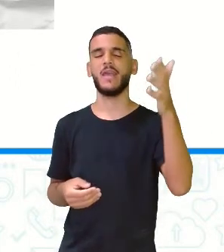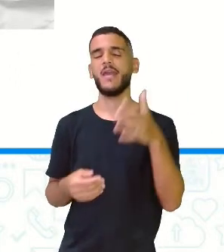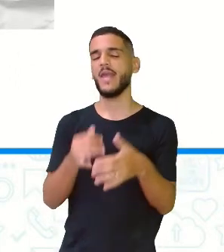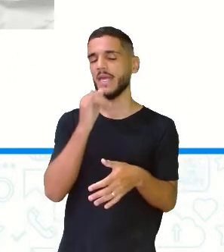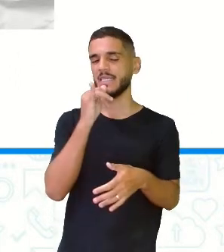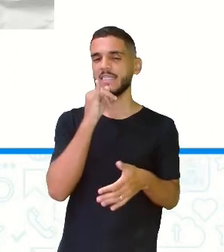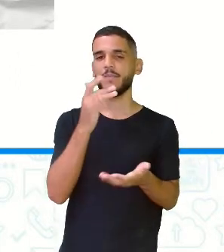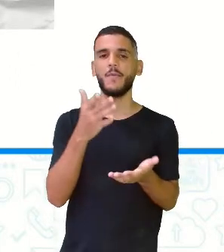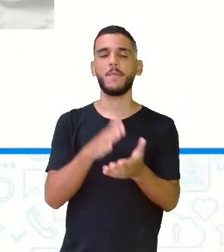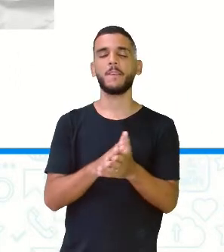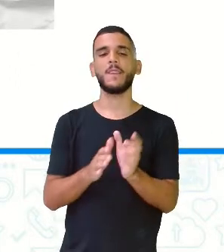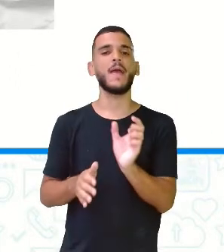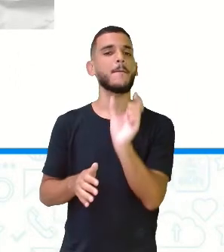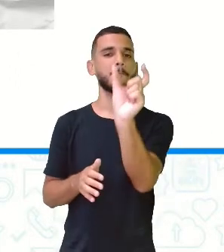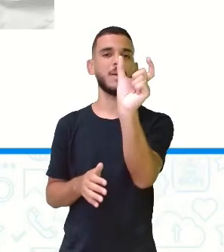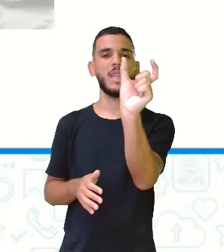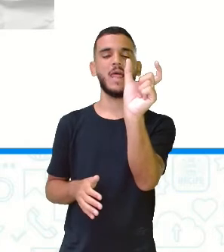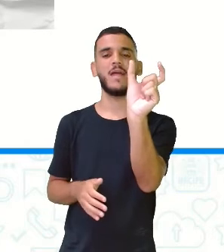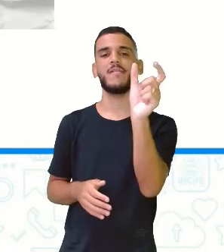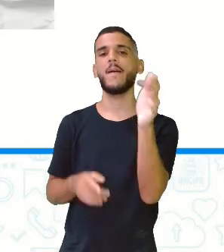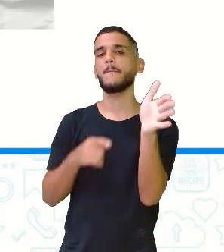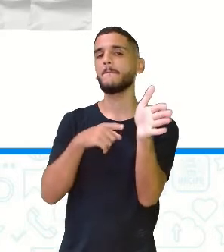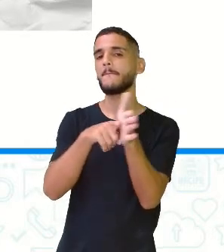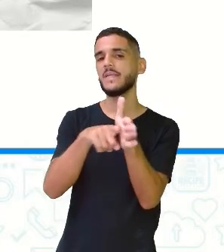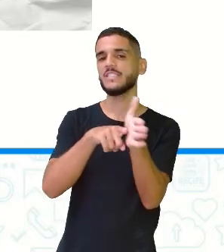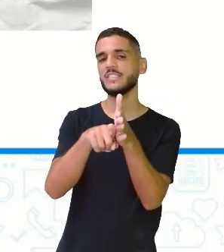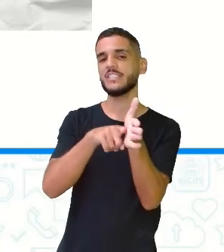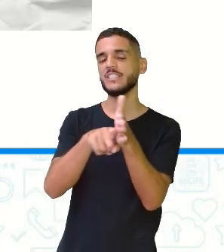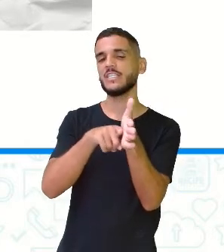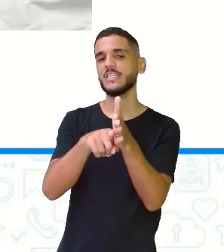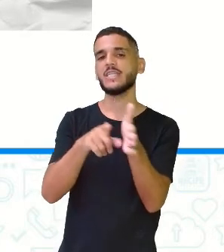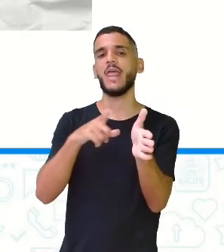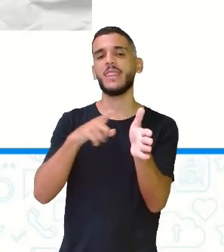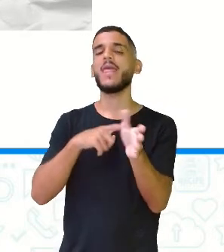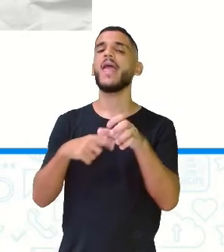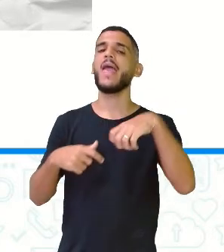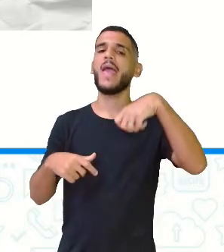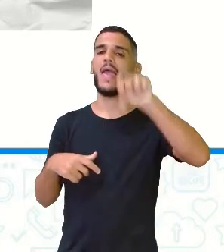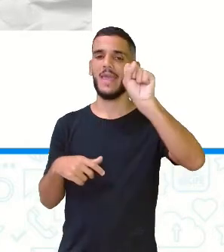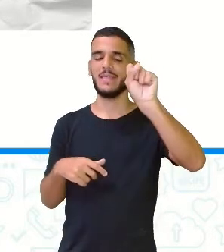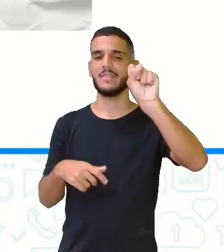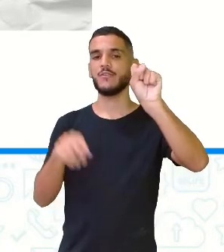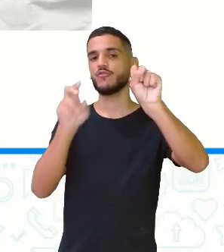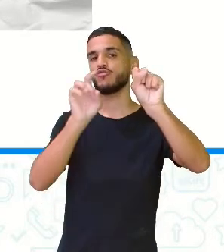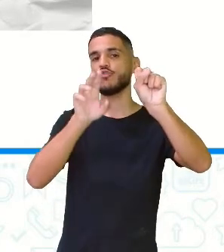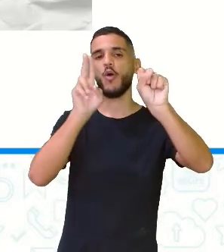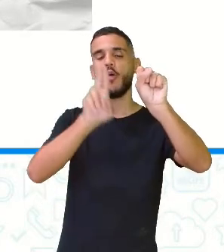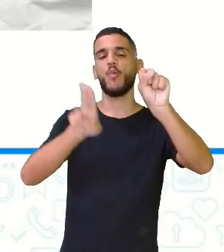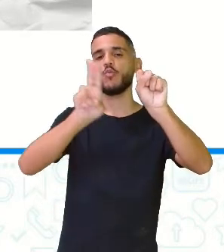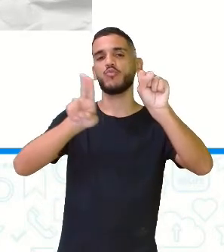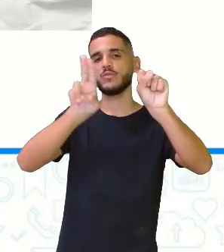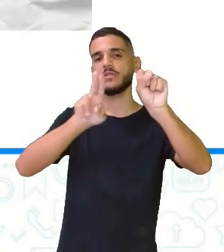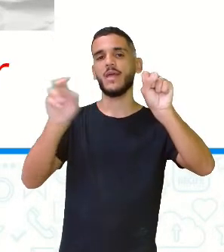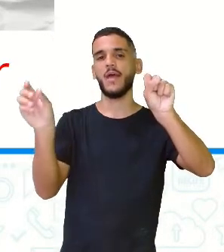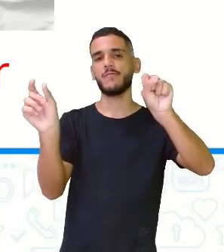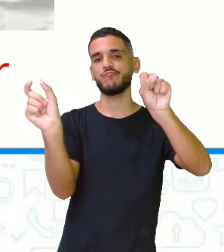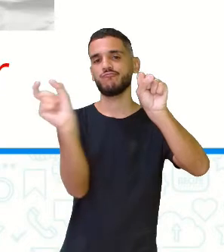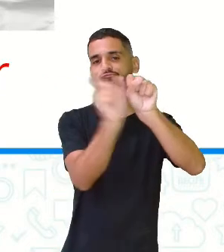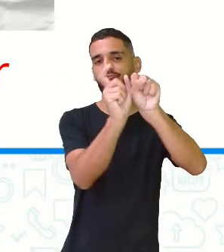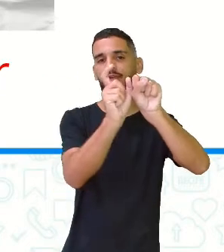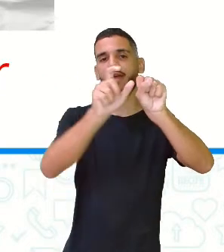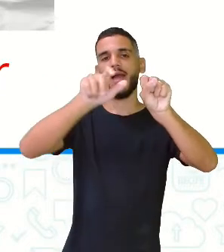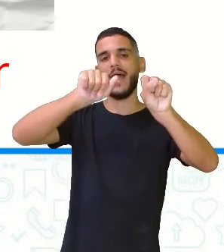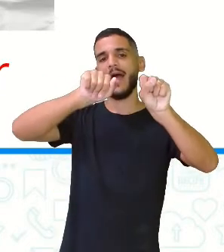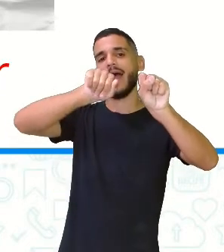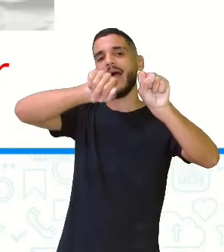palavra primitiva é com S. Então, ela vai continuar com o S e só vai juntar aí o pedacinho A e vai formar